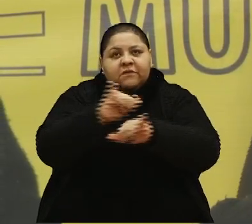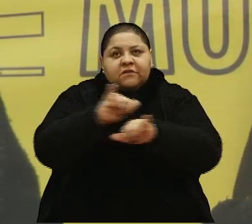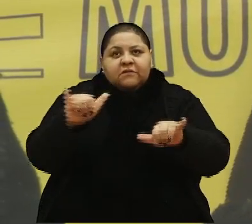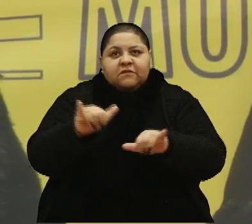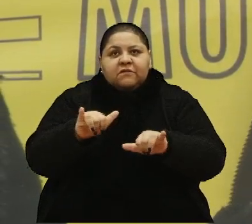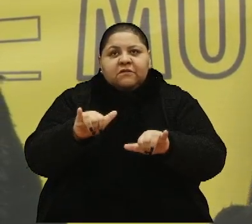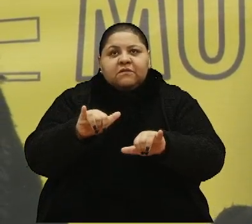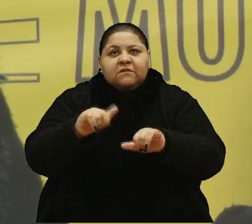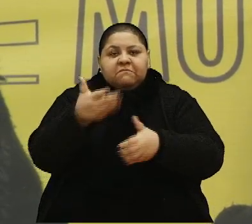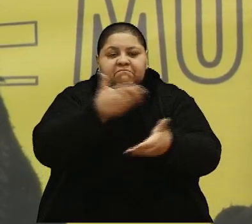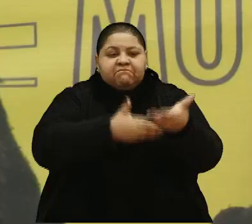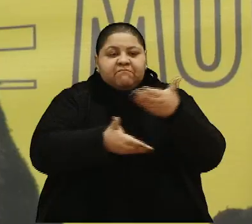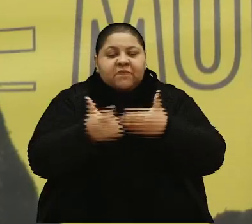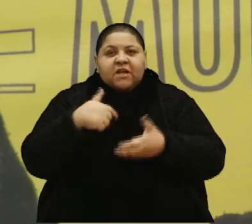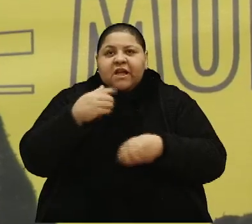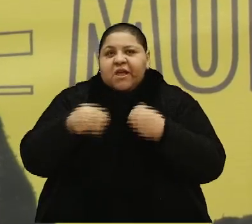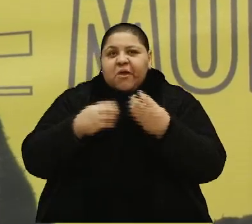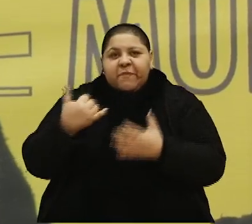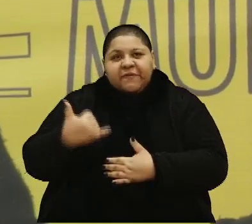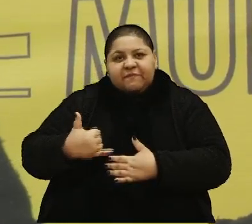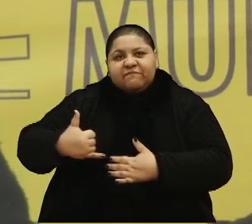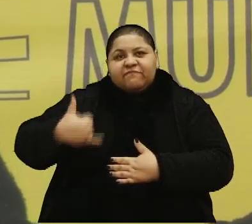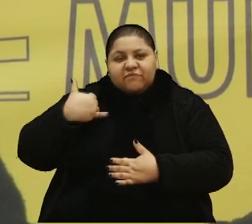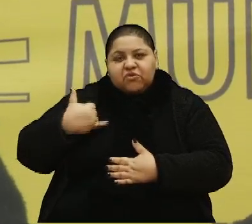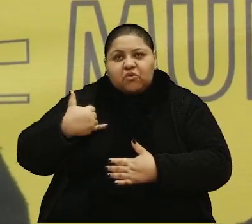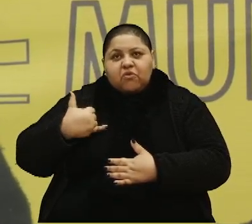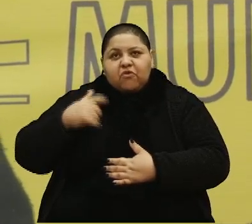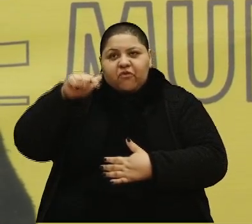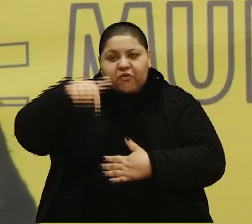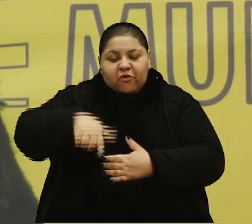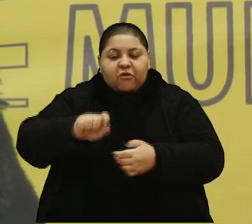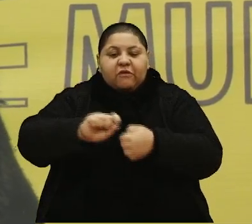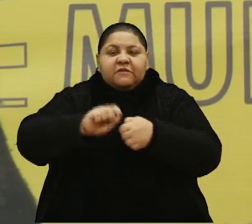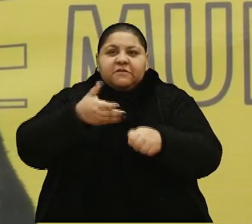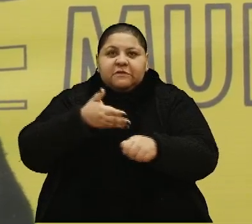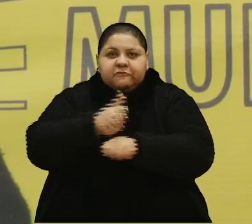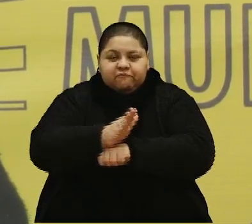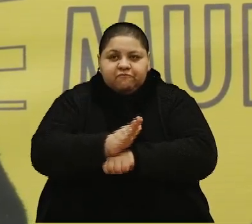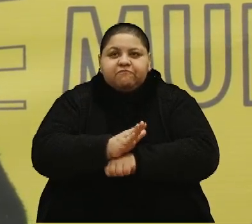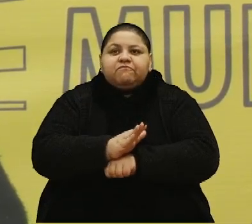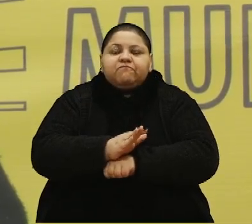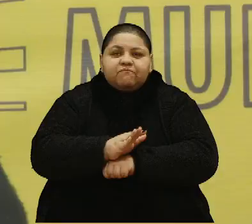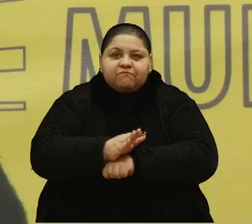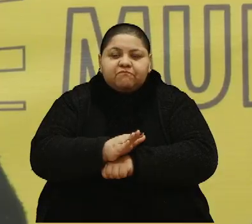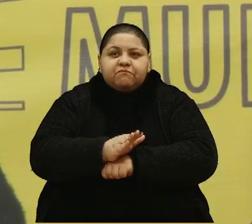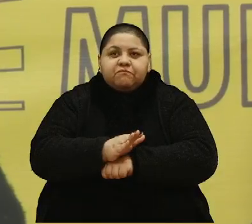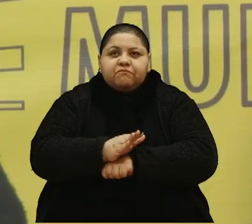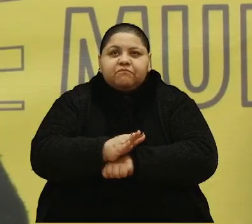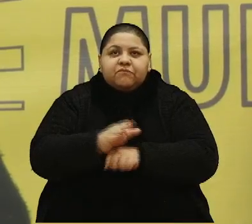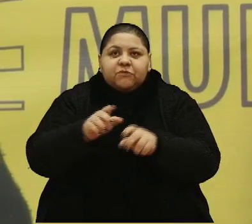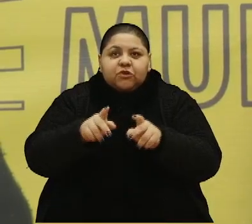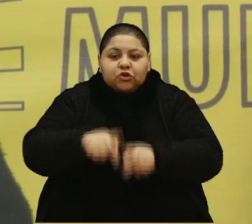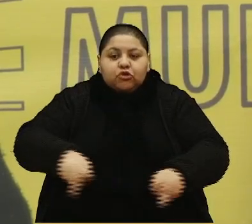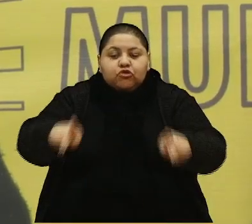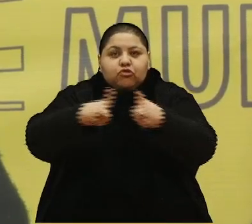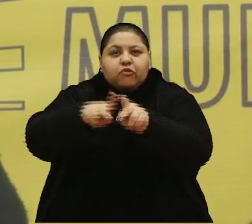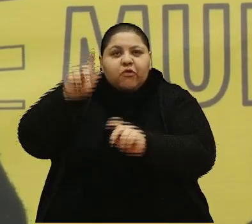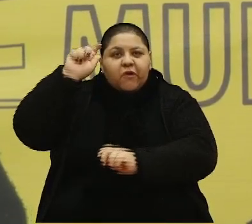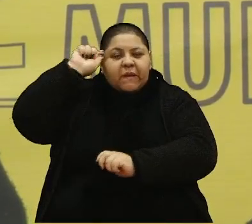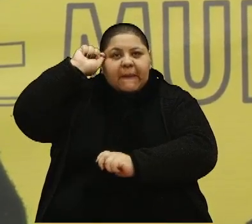bastante articulações. Eu me sinto honrado em estar fazendo parte, né, do povo negro